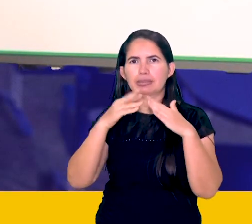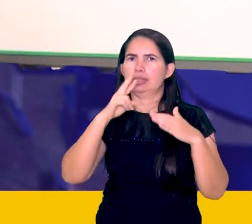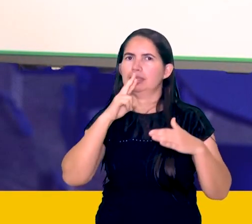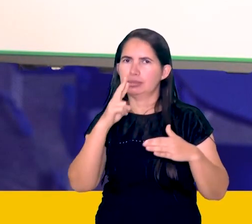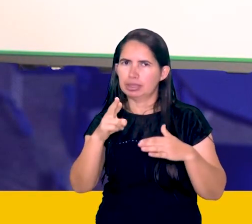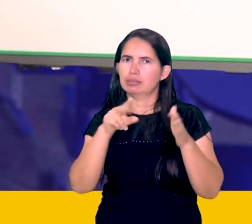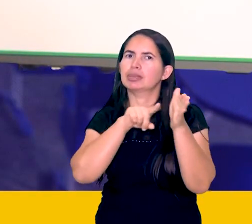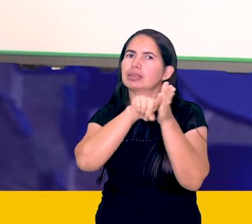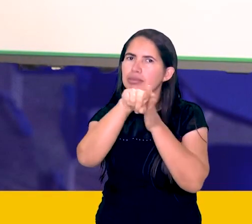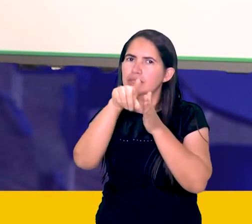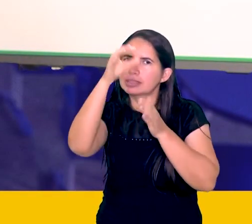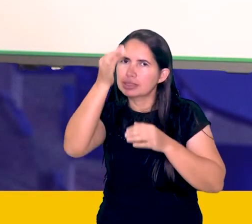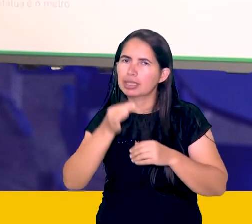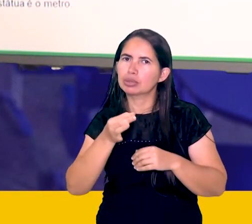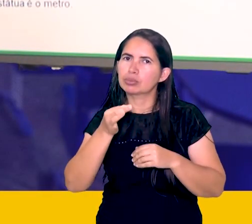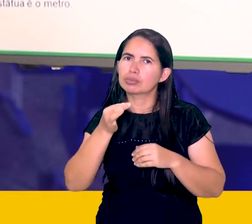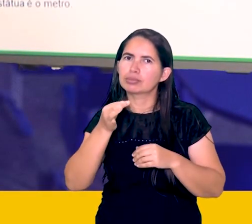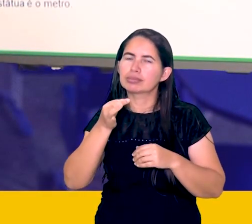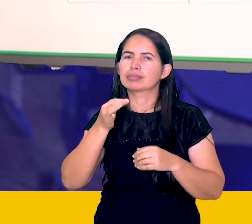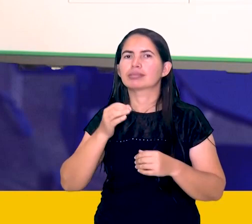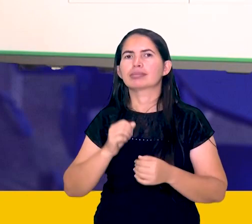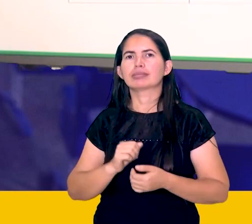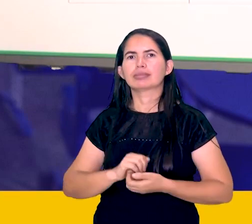questões. Tá bom?